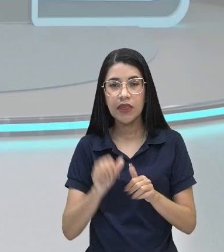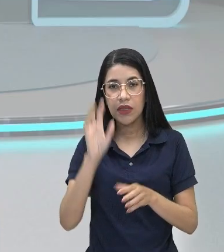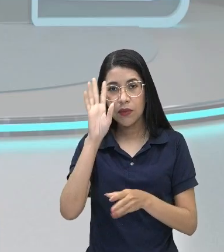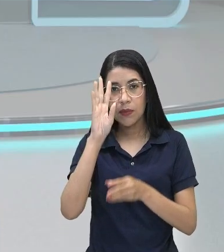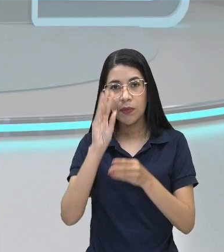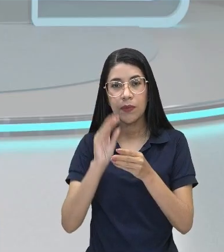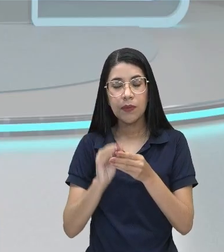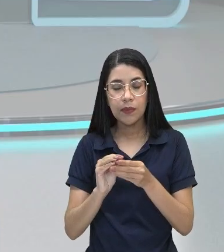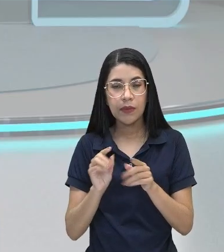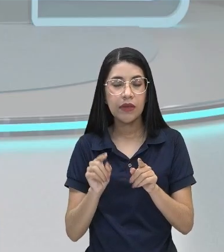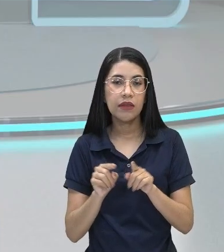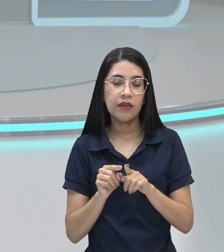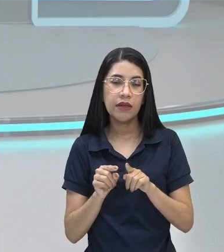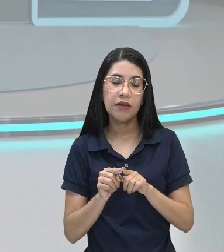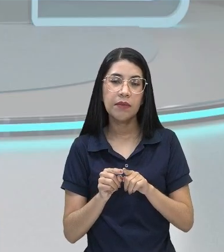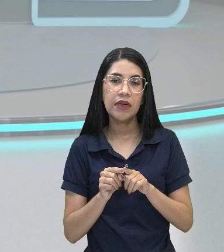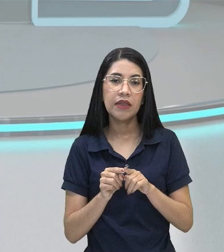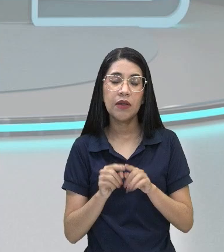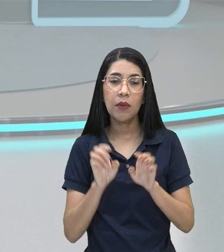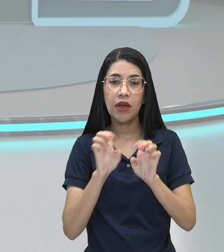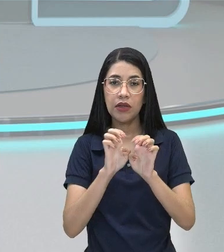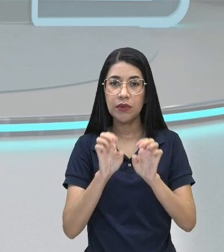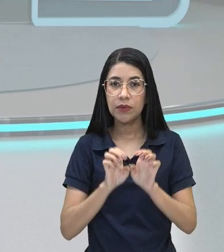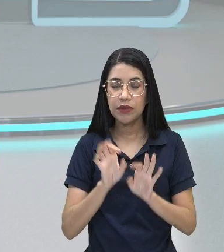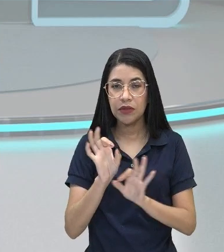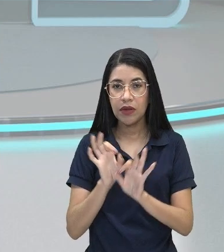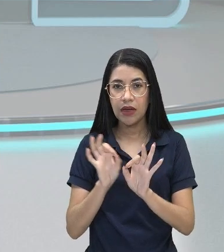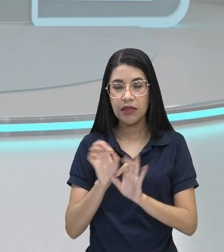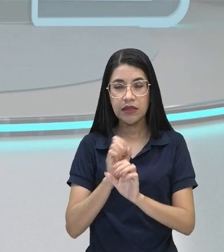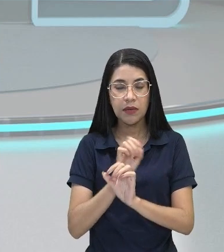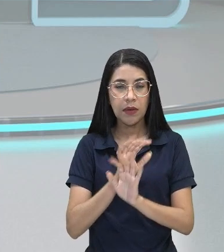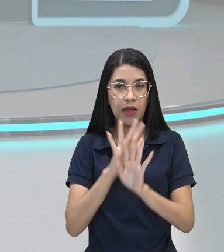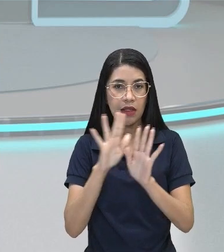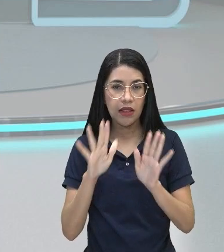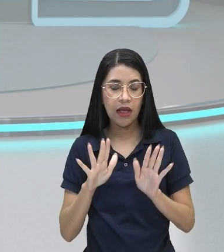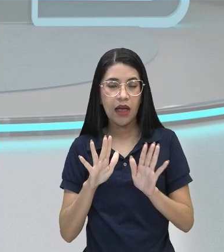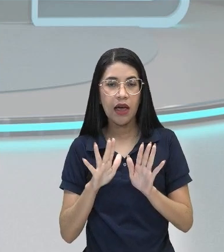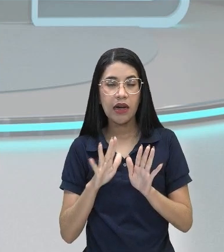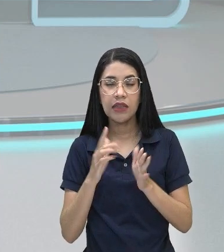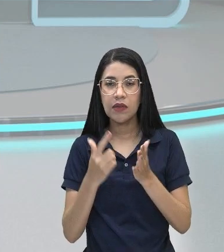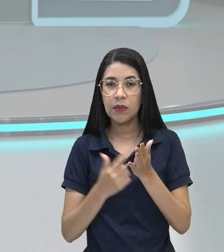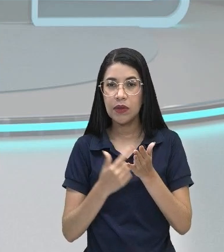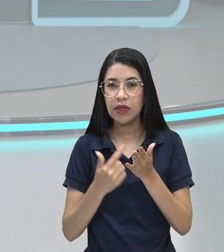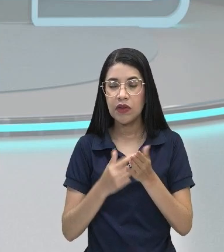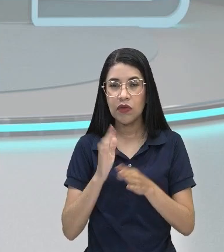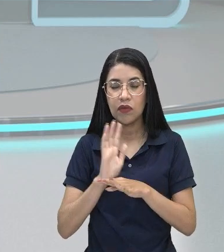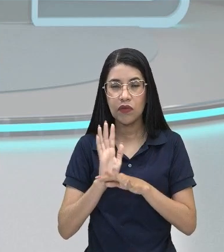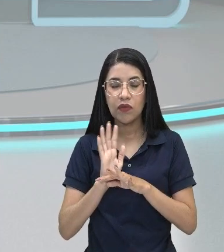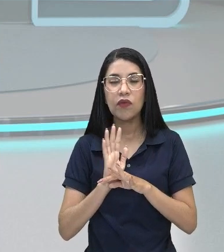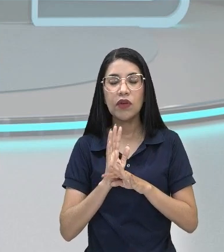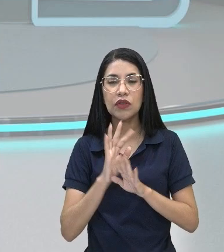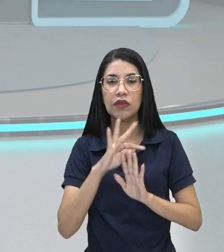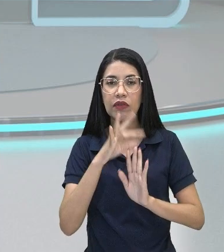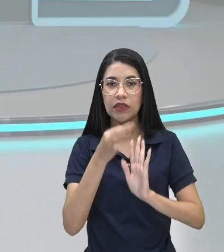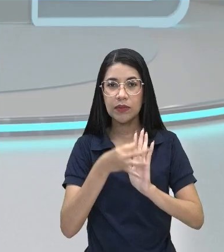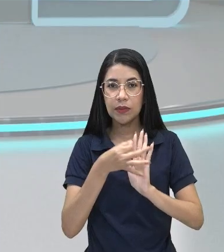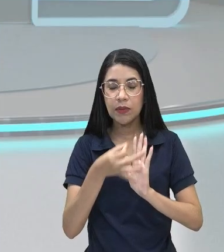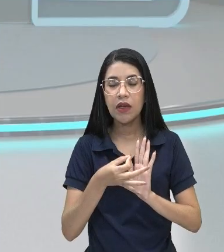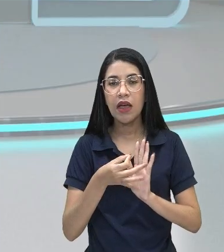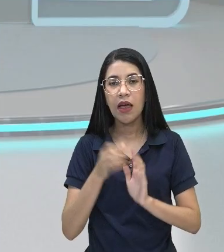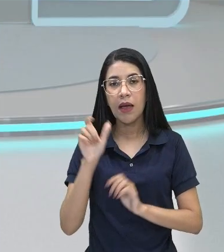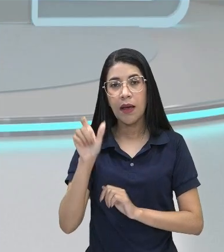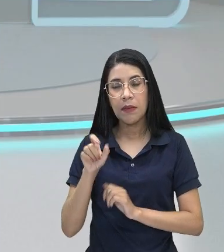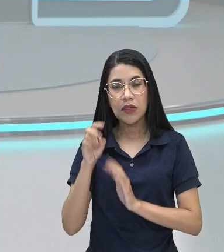concluir. Então, com essa estrutura clara da obra resenhada, o leitor se orienta